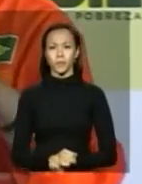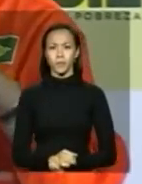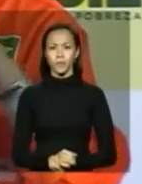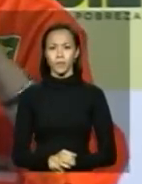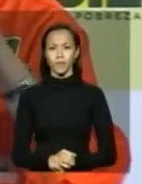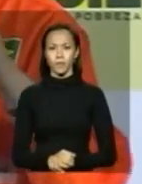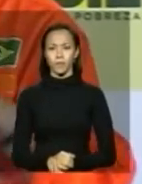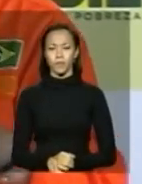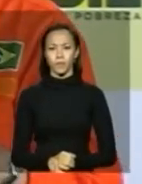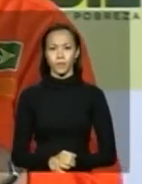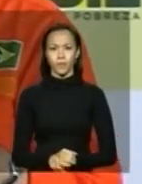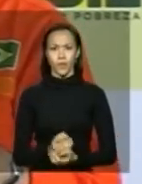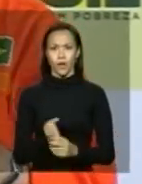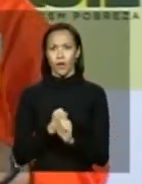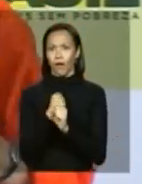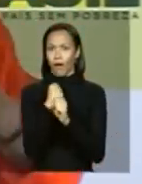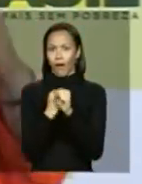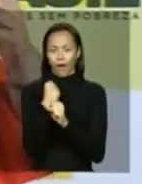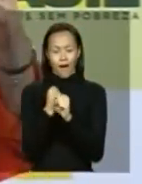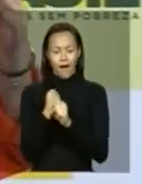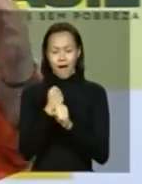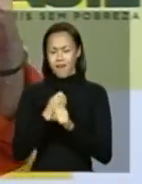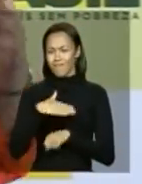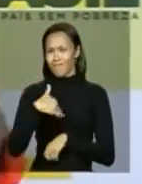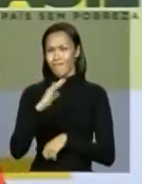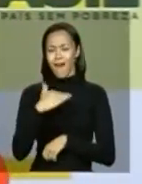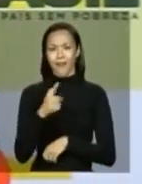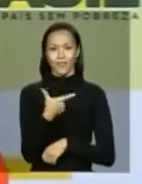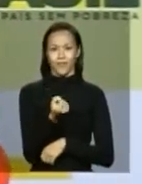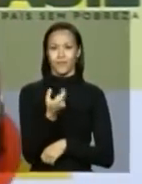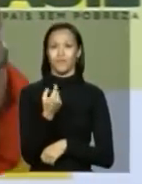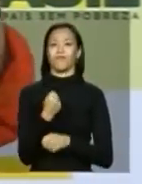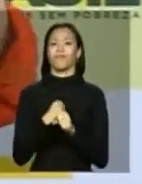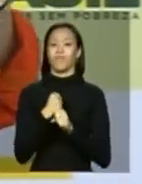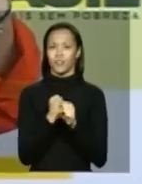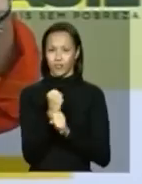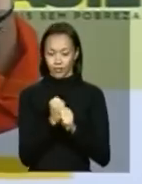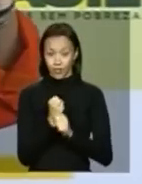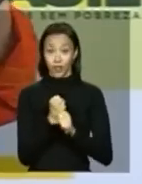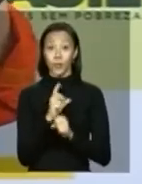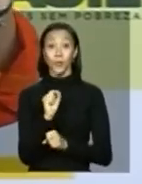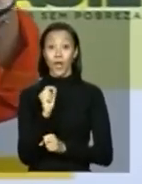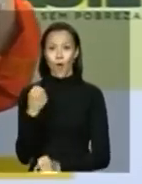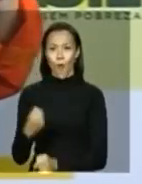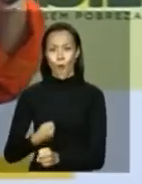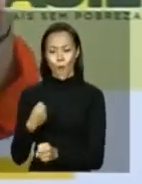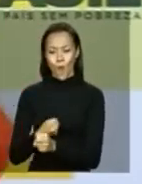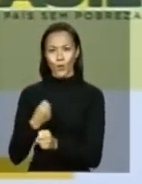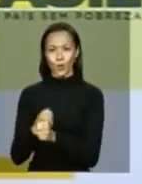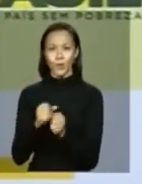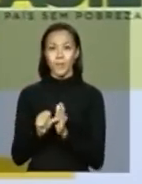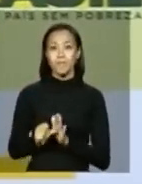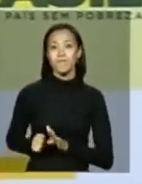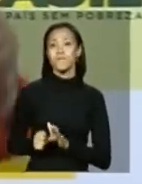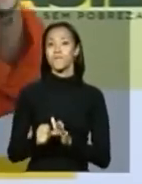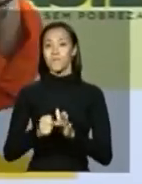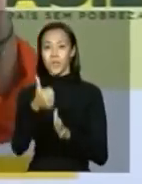uma enormidade de anos, parece que mais de 20 anos, construindo a primeira